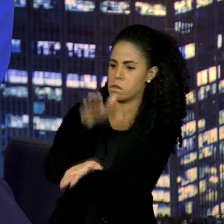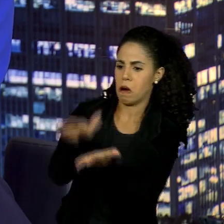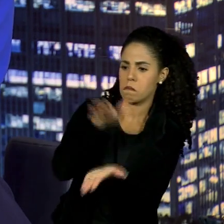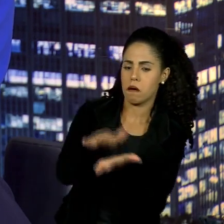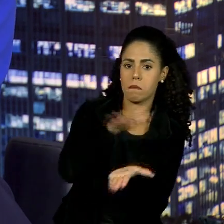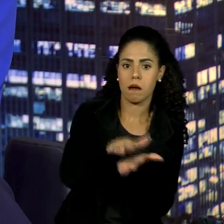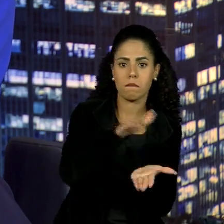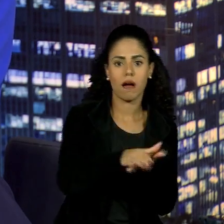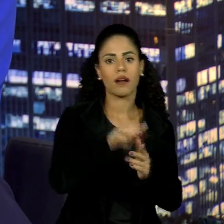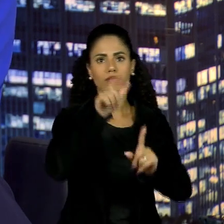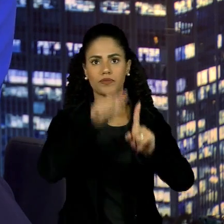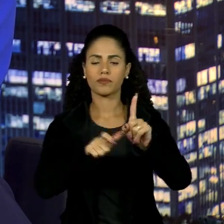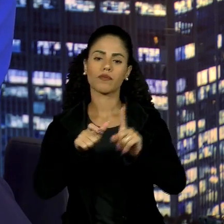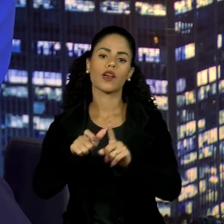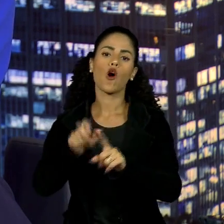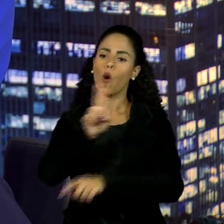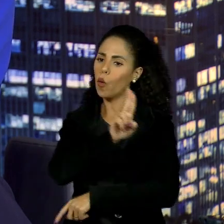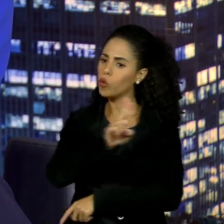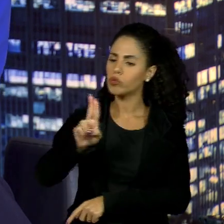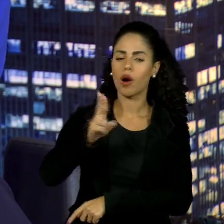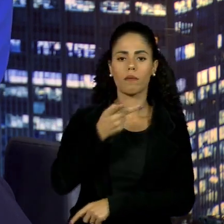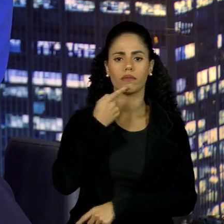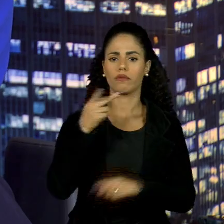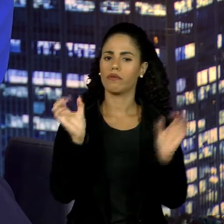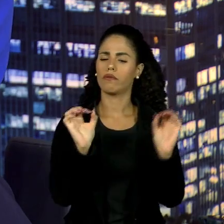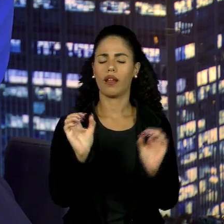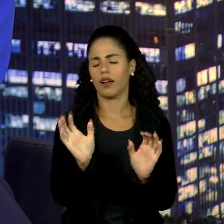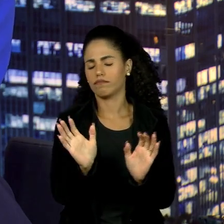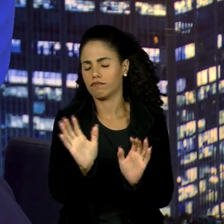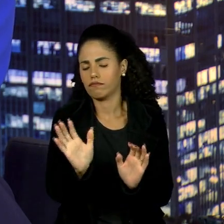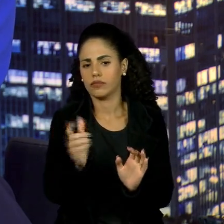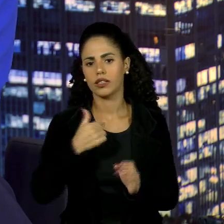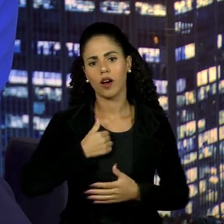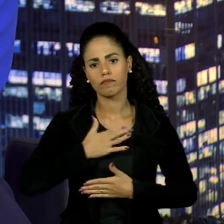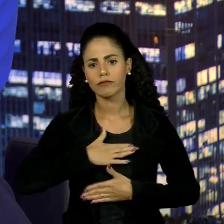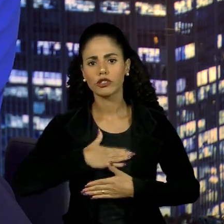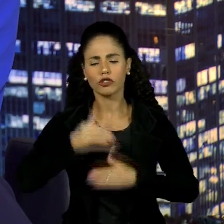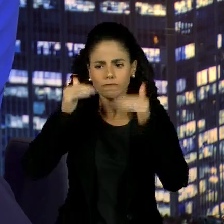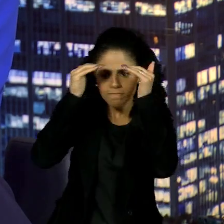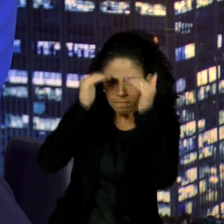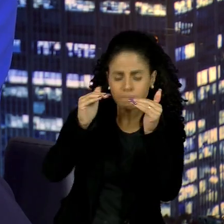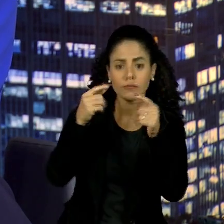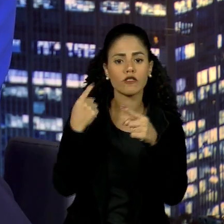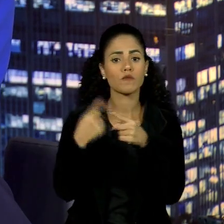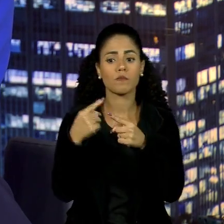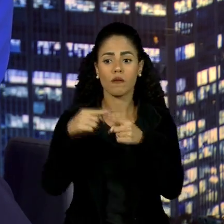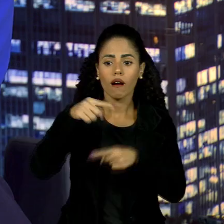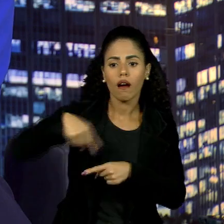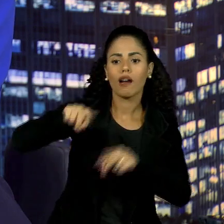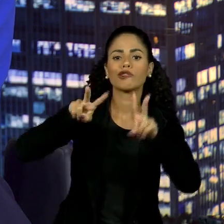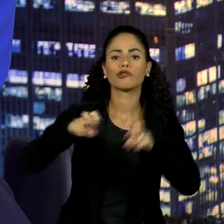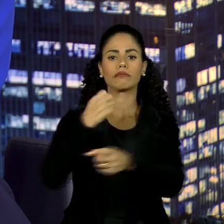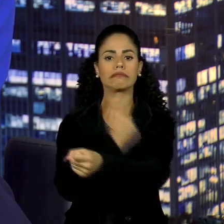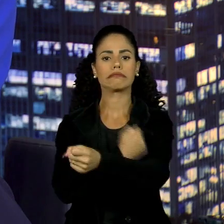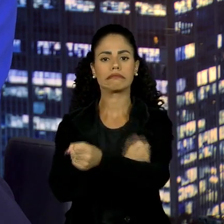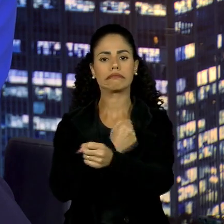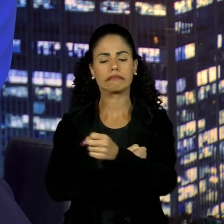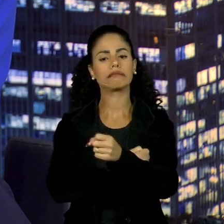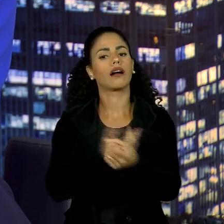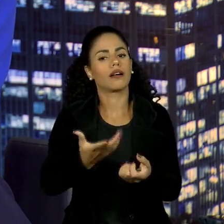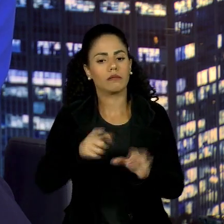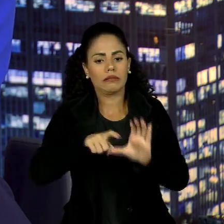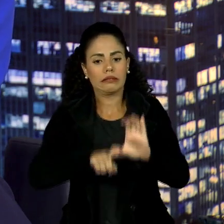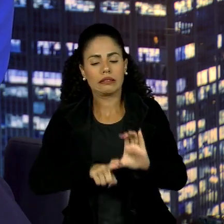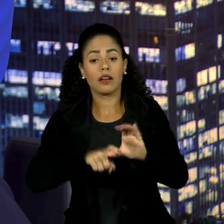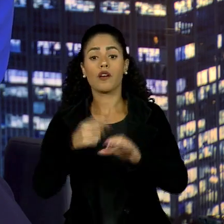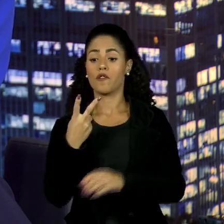nosso personagem. Eu não vou identificá-lo porque o caso é muito delicado, né? Como todos os casos que envolvem algum tipo de dependência. Depois de